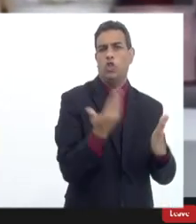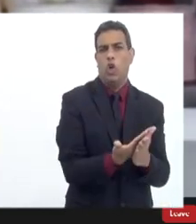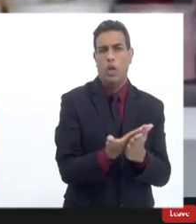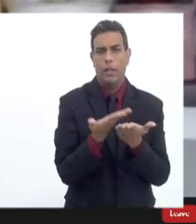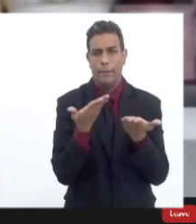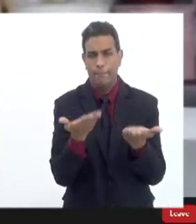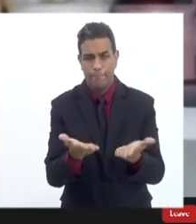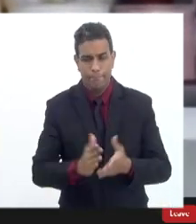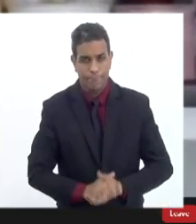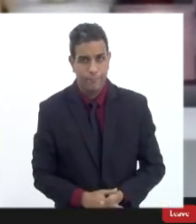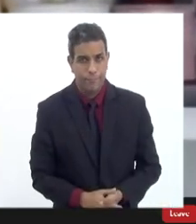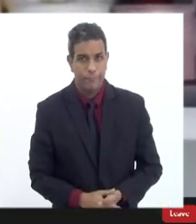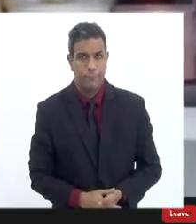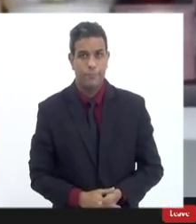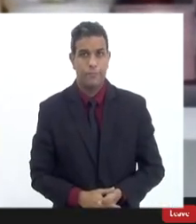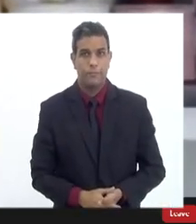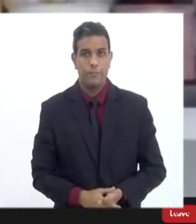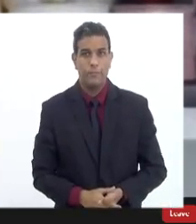Então,